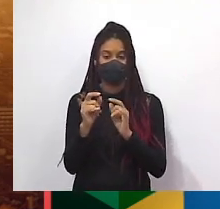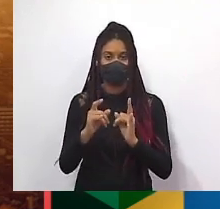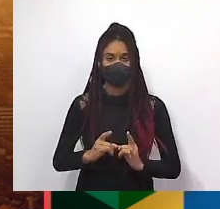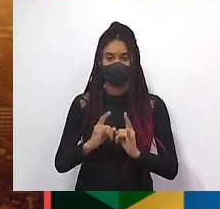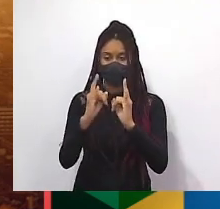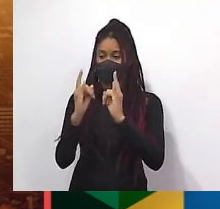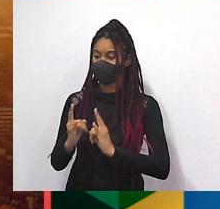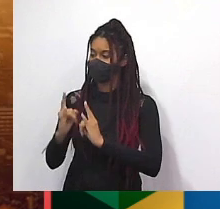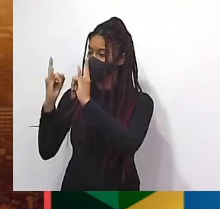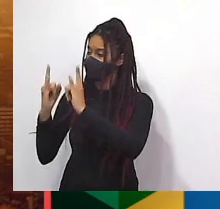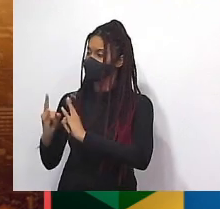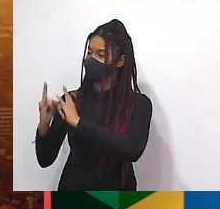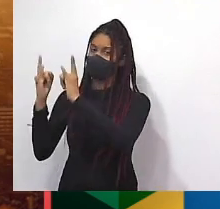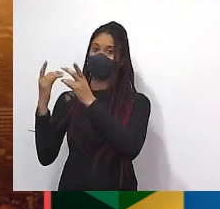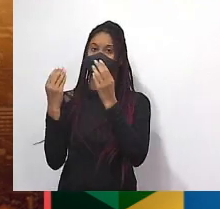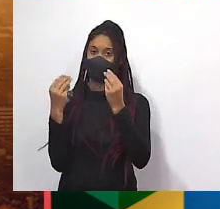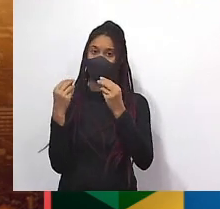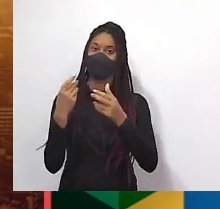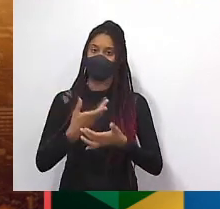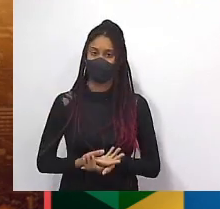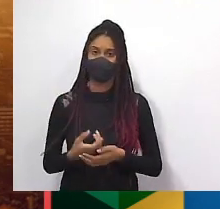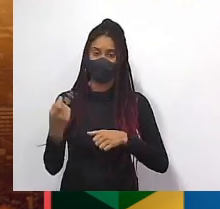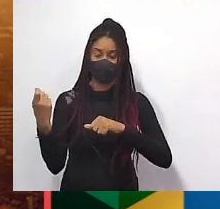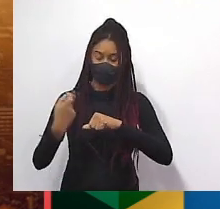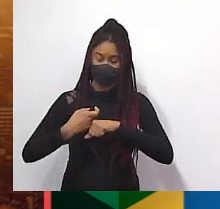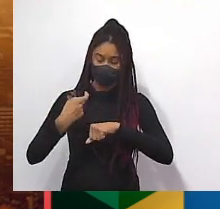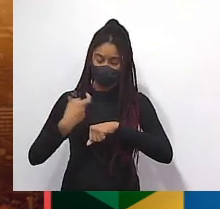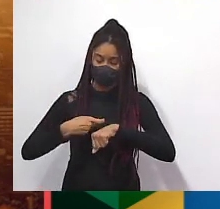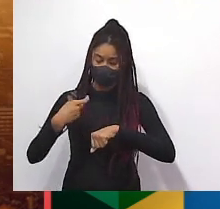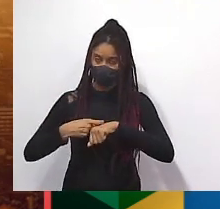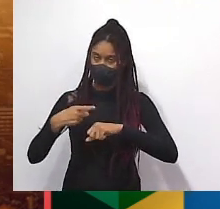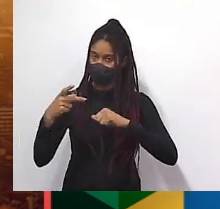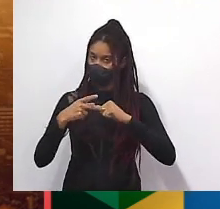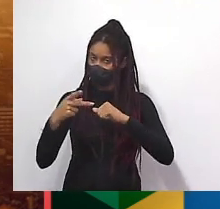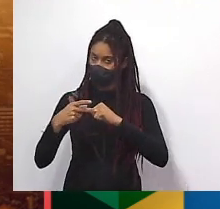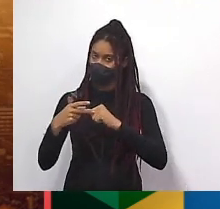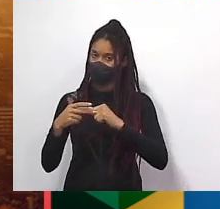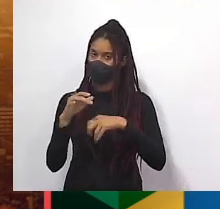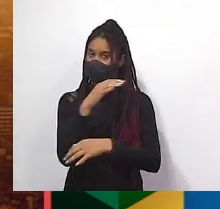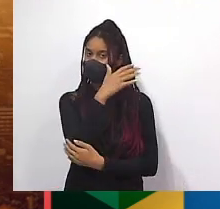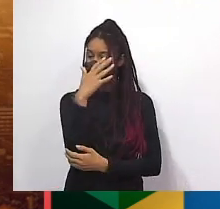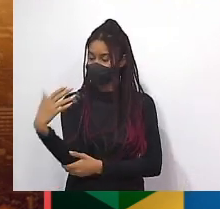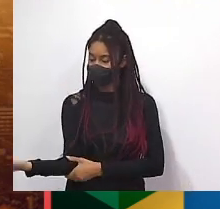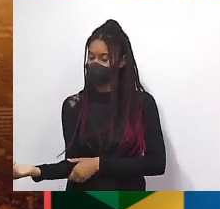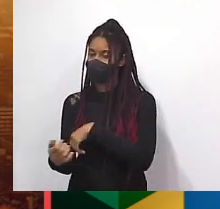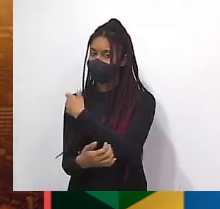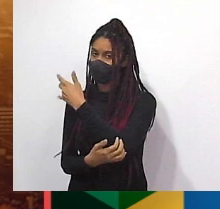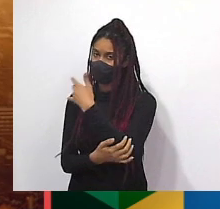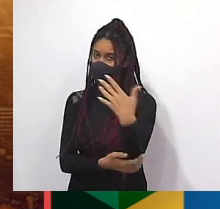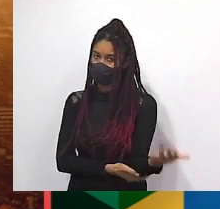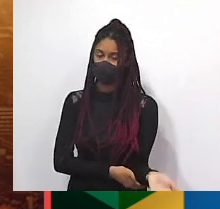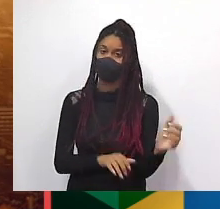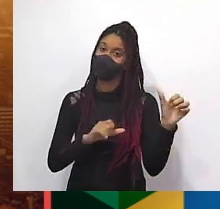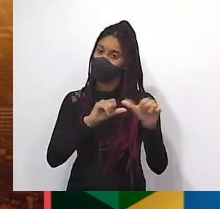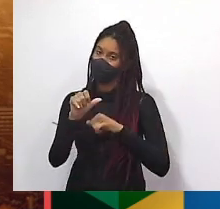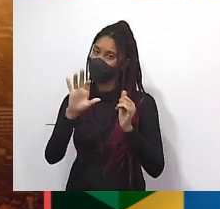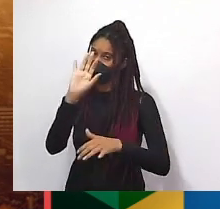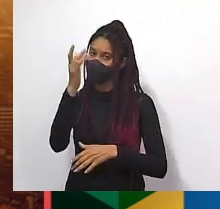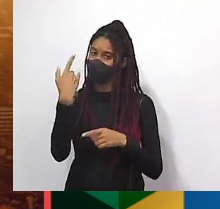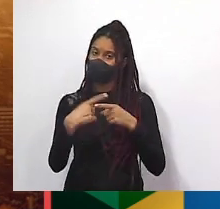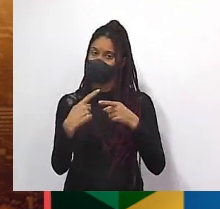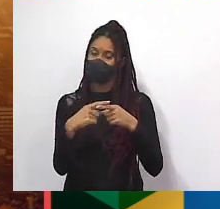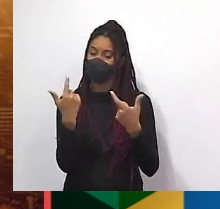pedras. Então, para se construir a cidade, a gente primeiro desmata a vegetação nativa, o que já muda o microclima. Porque sem